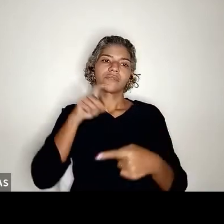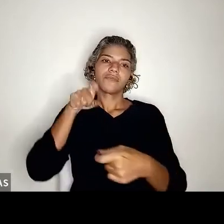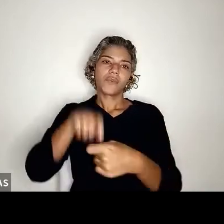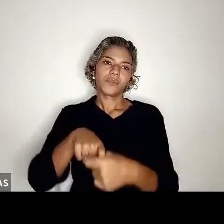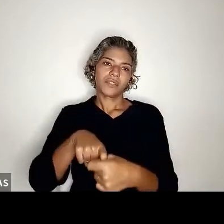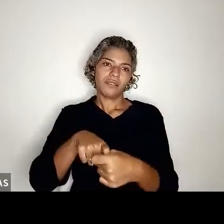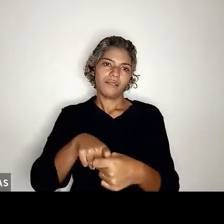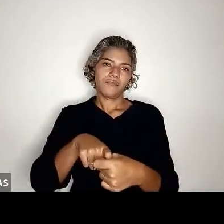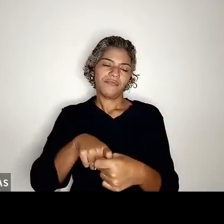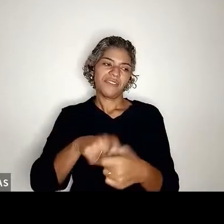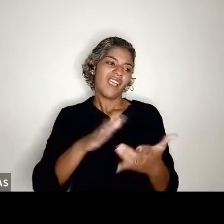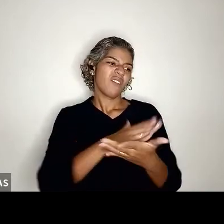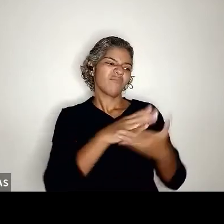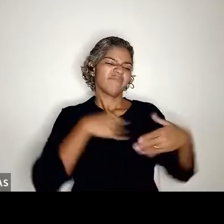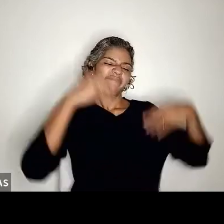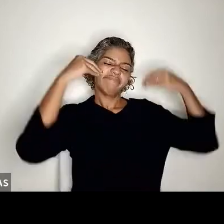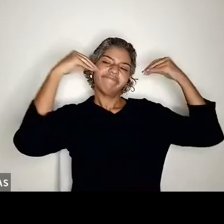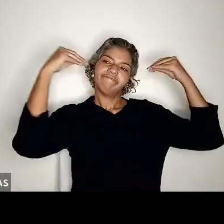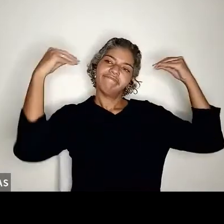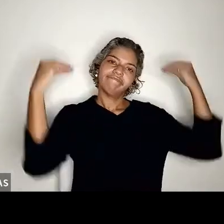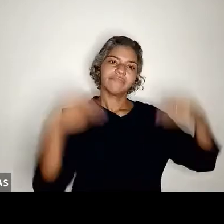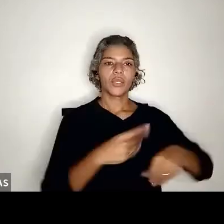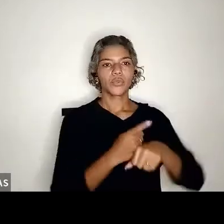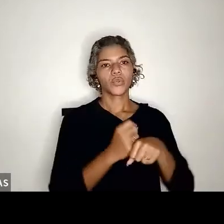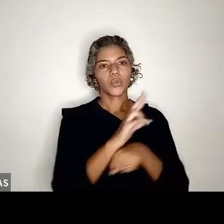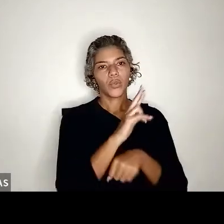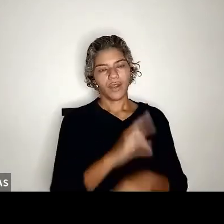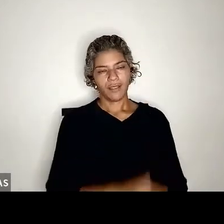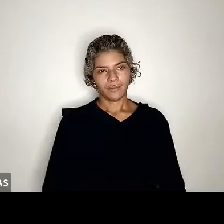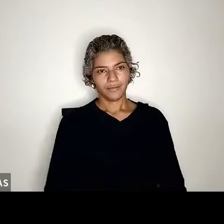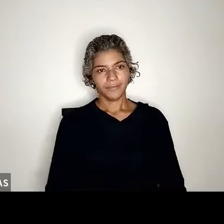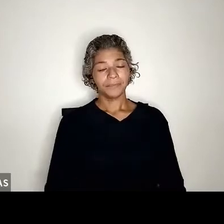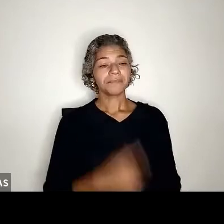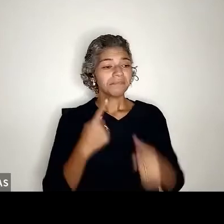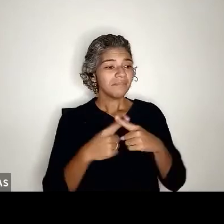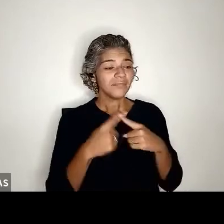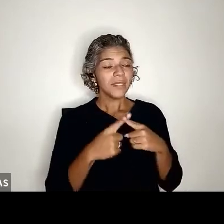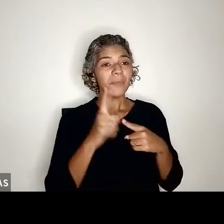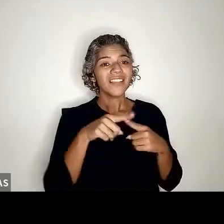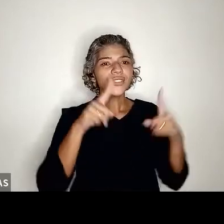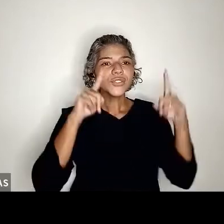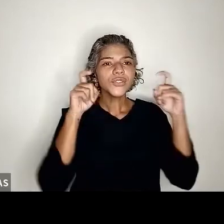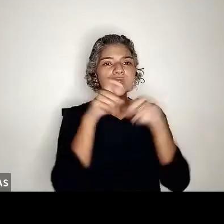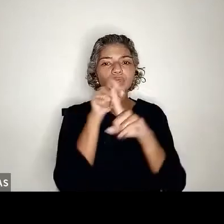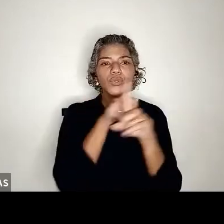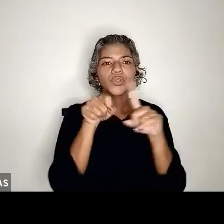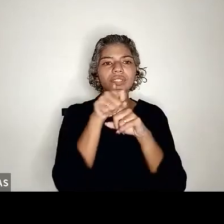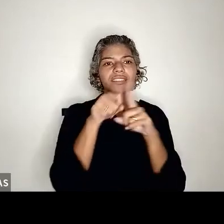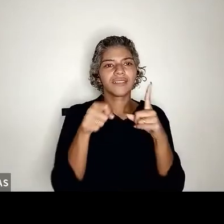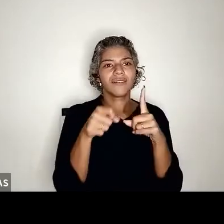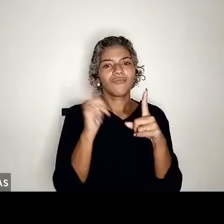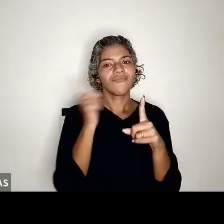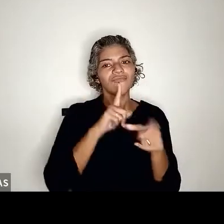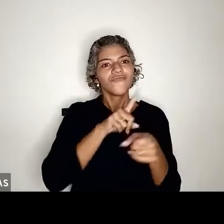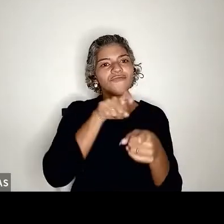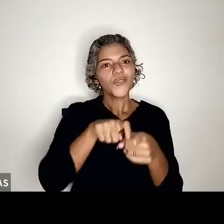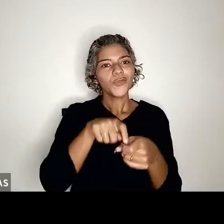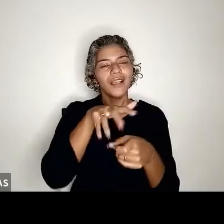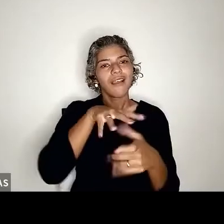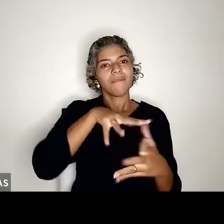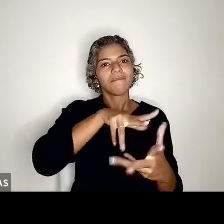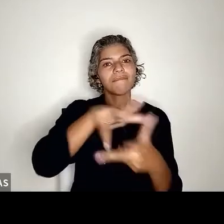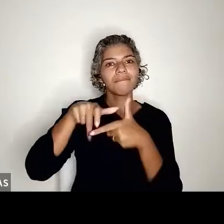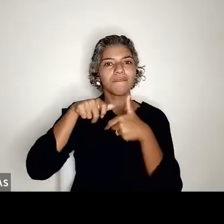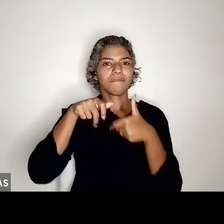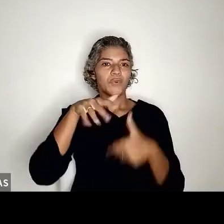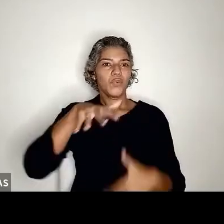desistir do doutorado depois desse processo de engravidar. Porque é muito difícil socialmente voltar para o mundo público depois de